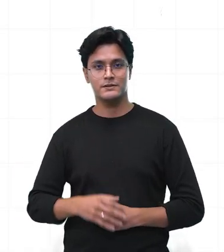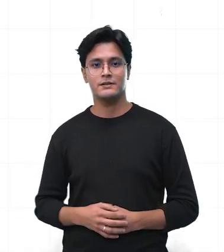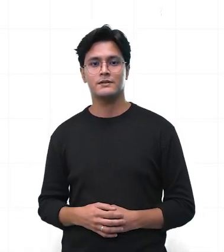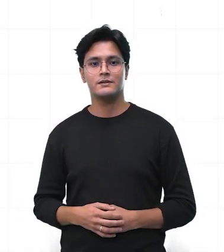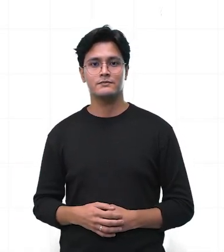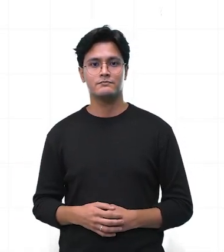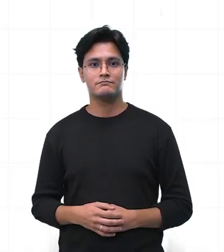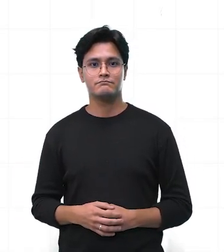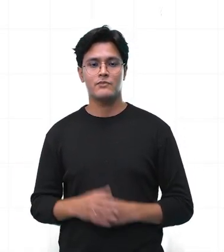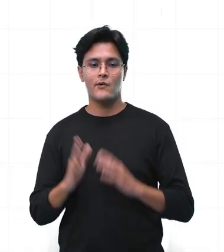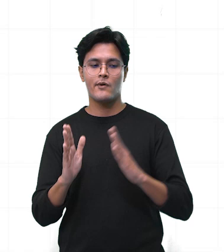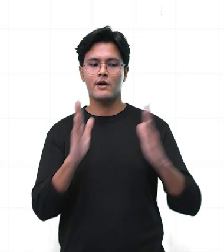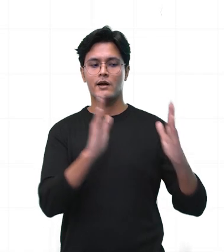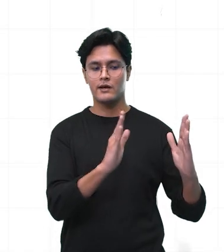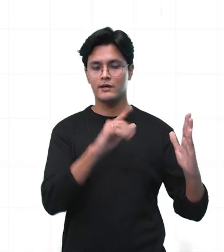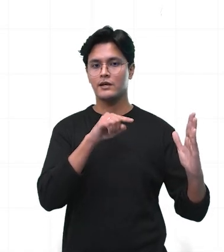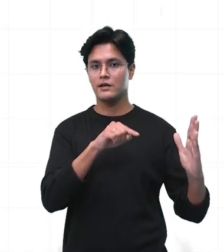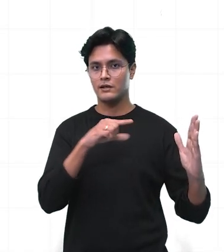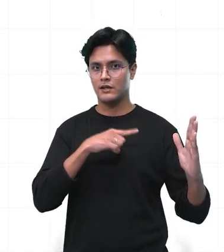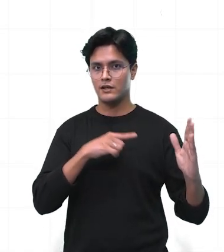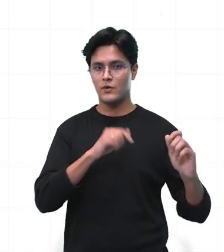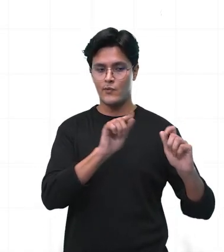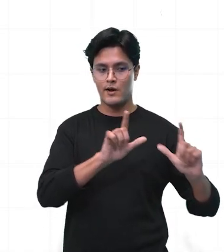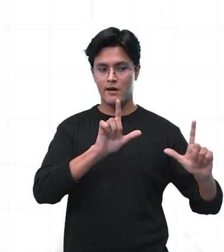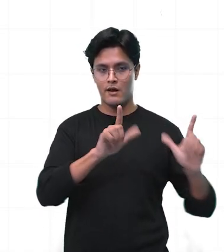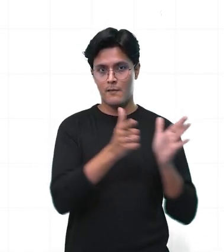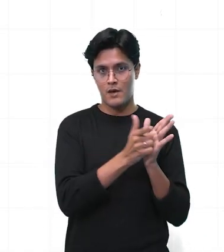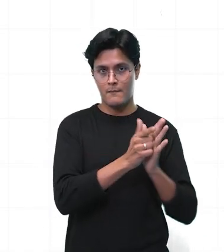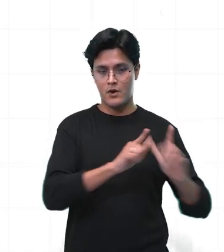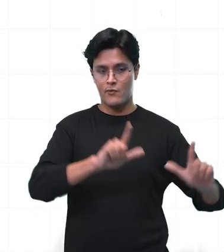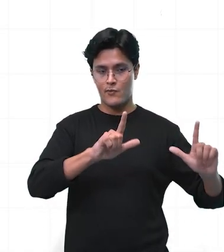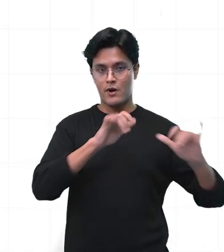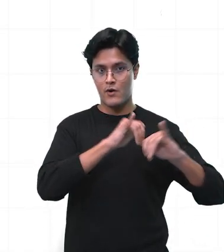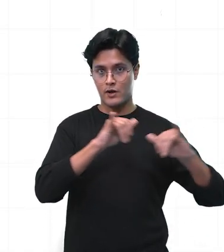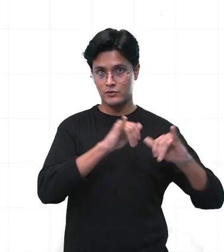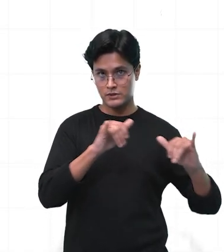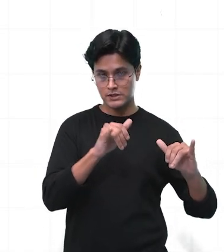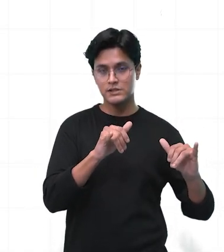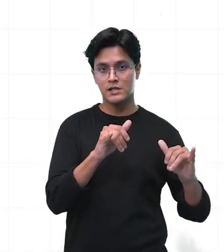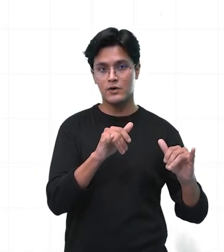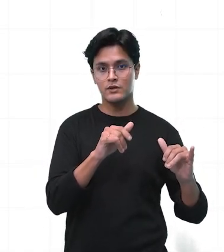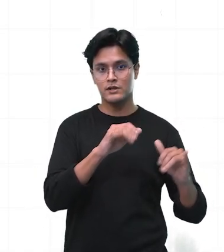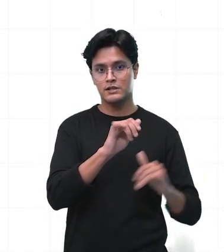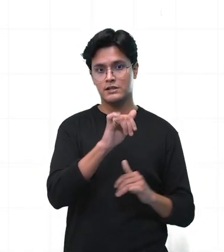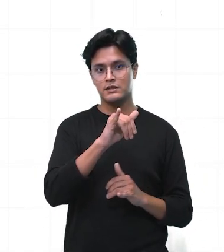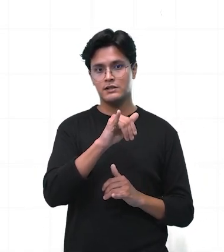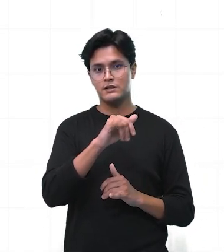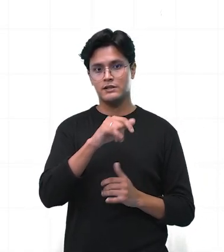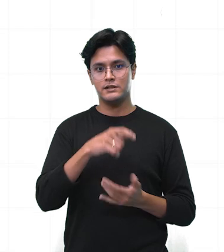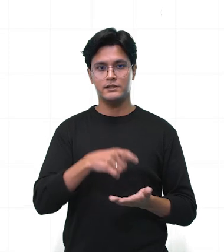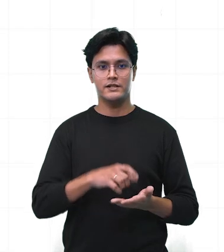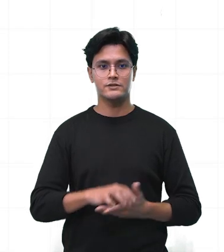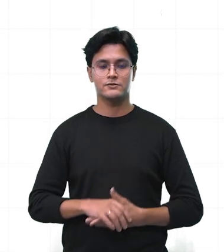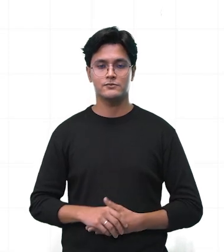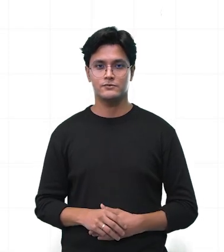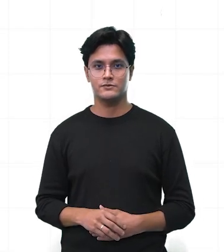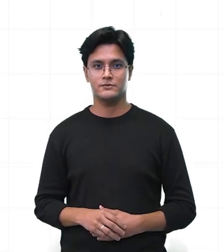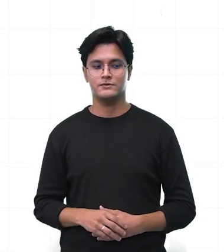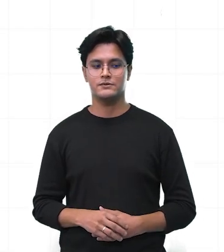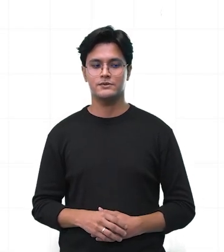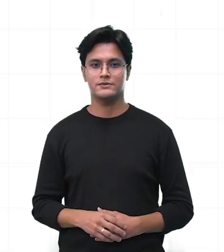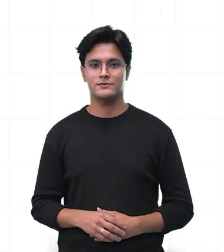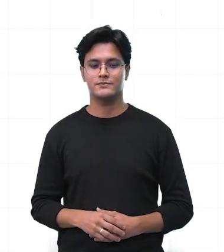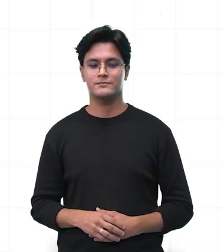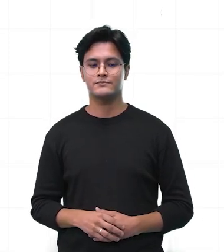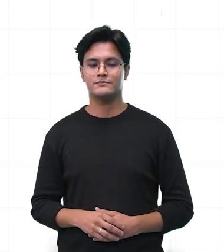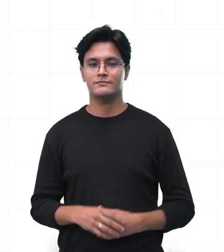do lado tem o cartaz do ingresso, que está escrito aqui, que o ingresso para adulto custa R$12 e